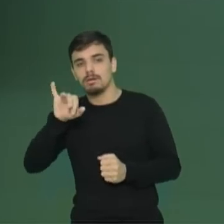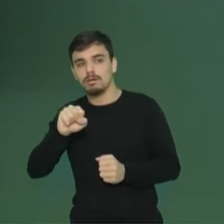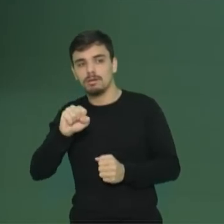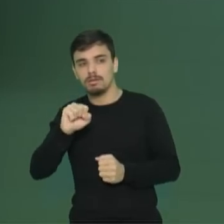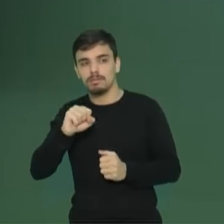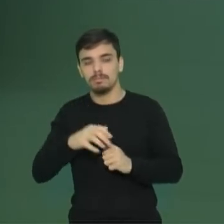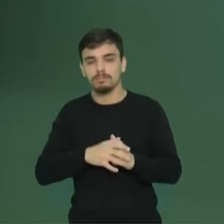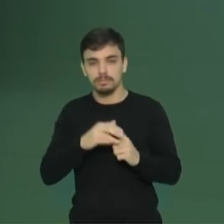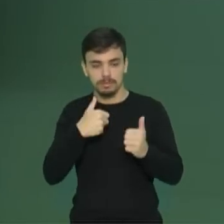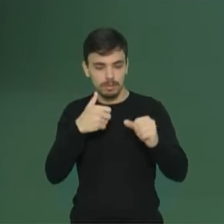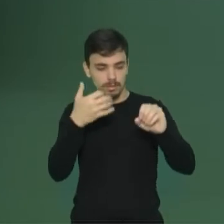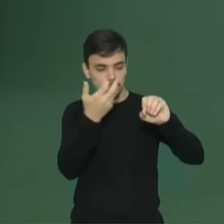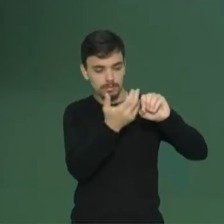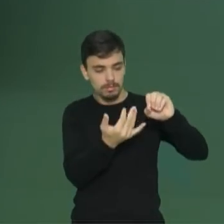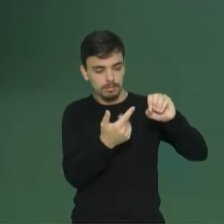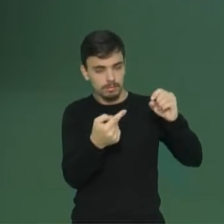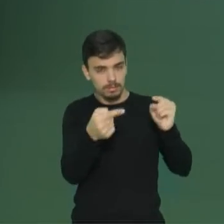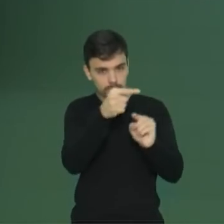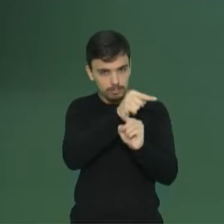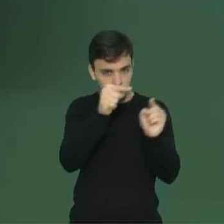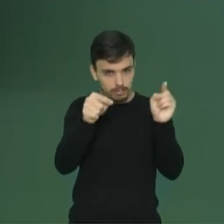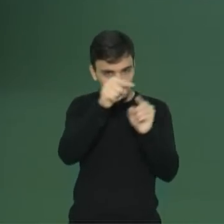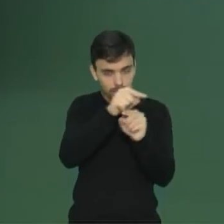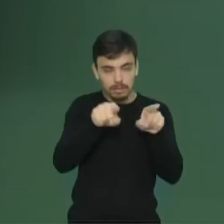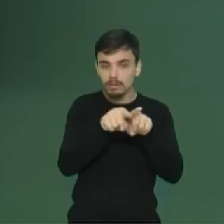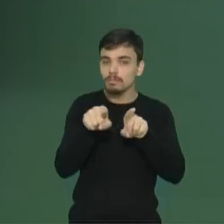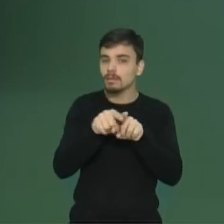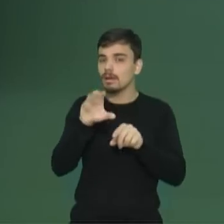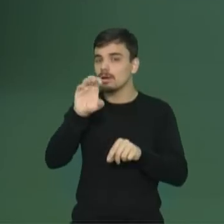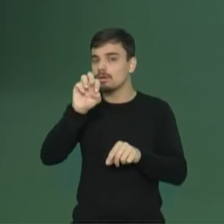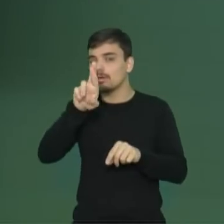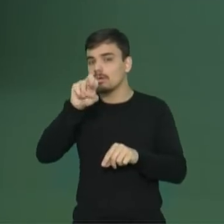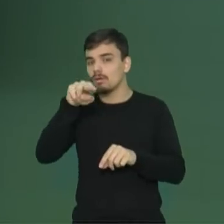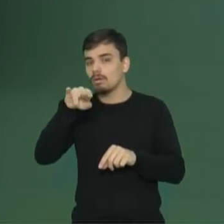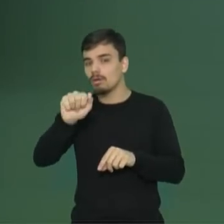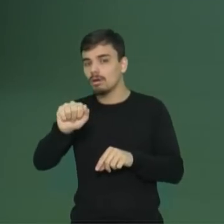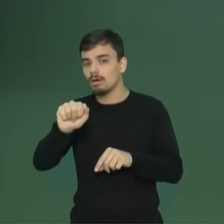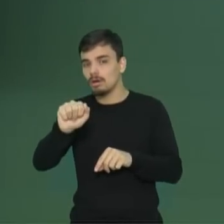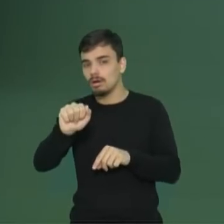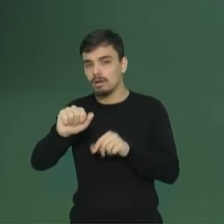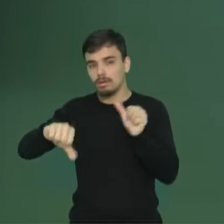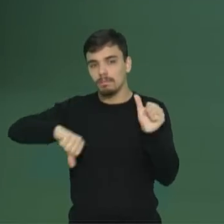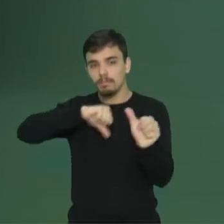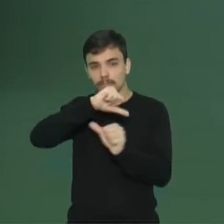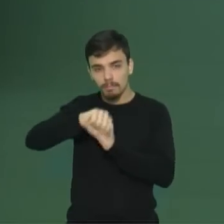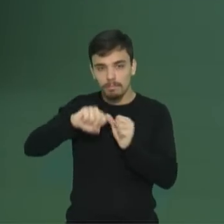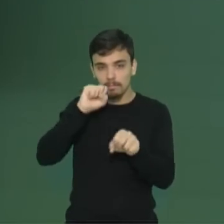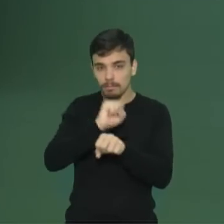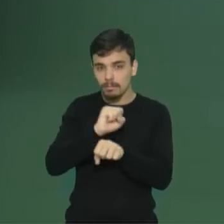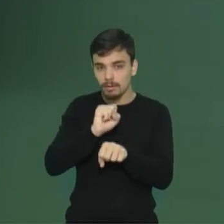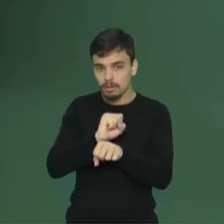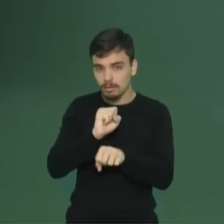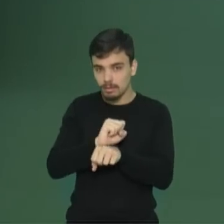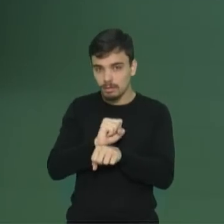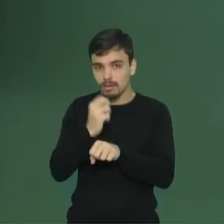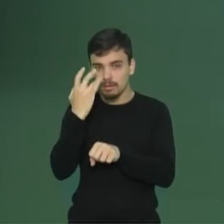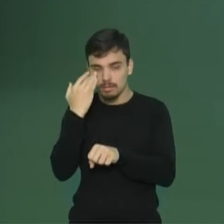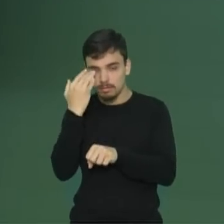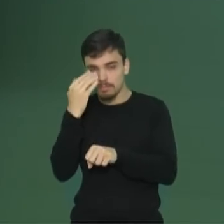passe de um lado para o outro. A córnea para de receber nutrientes e fica esbranquiçada. E a pessoa perde a